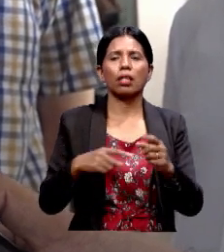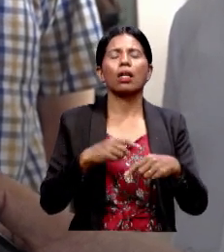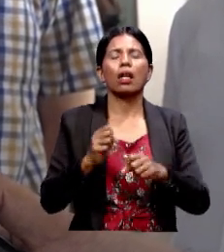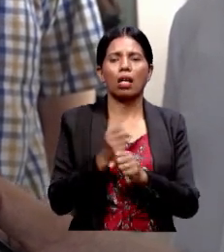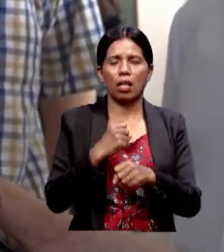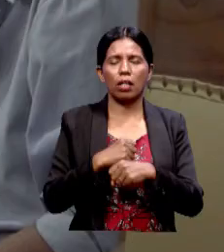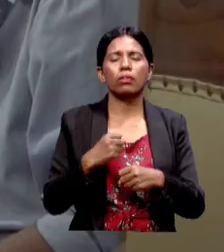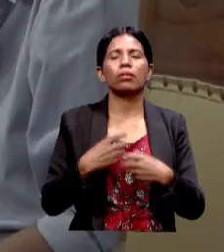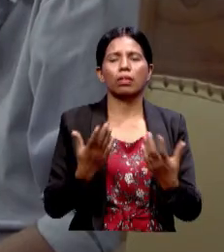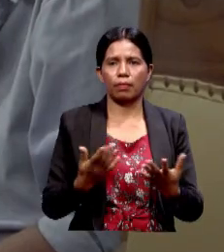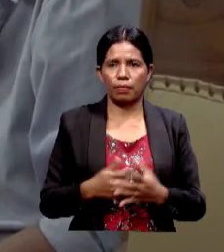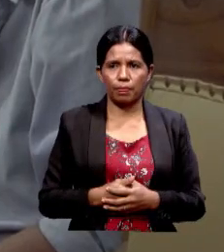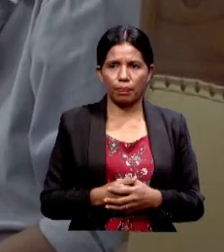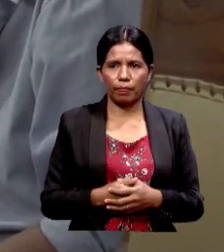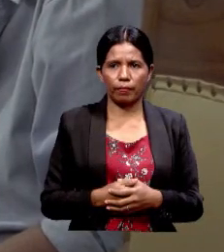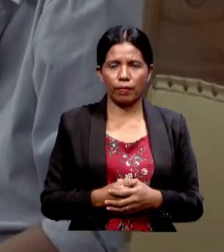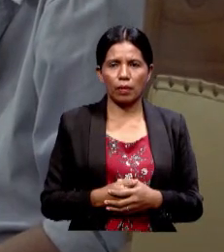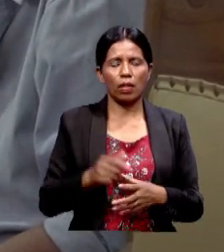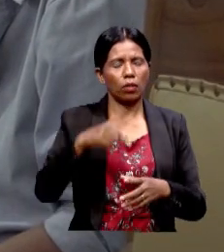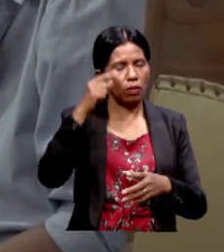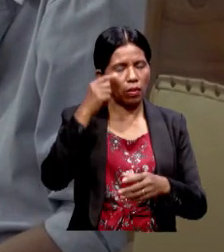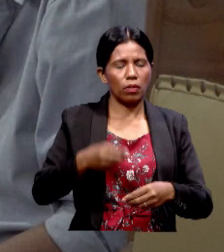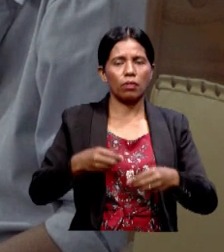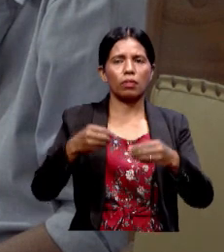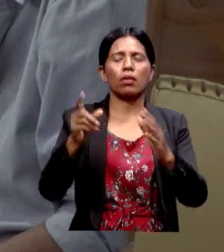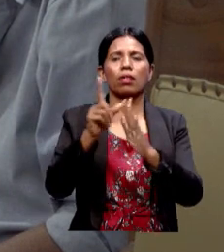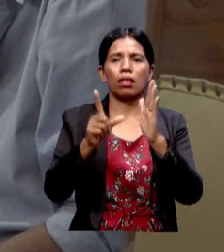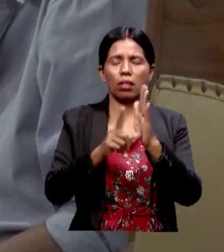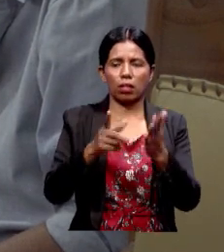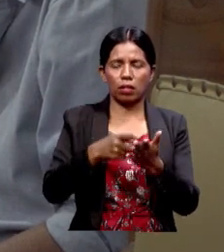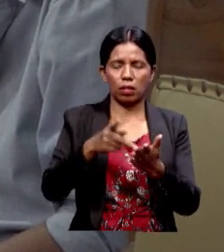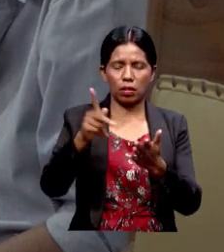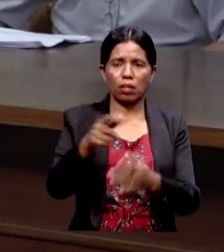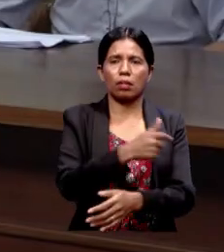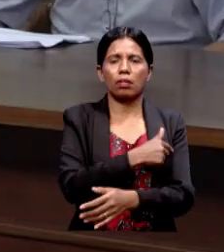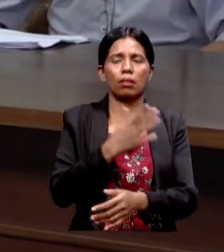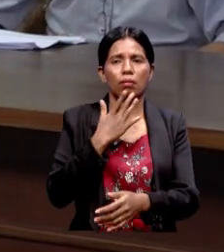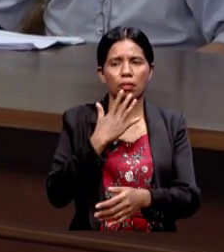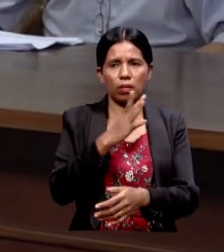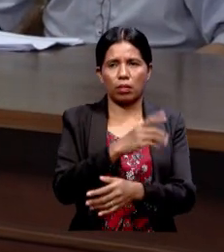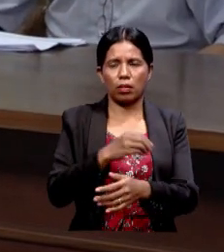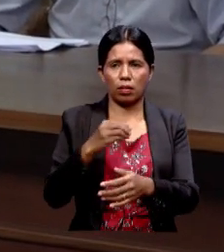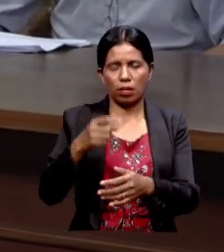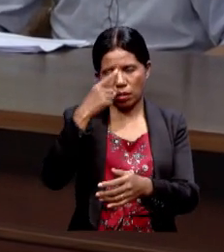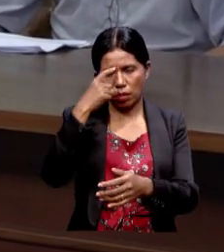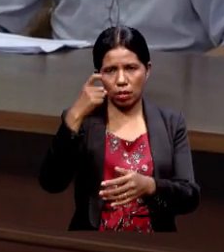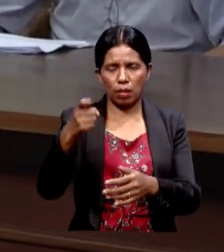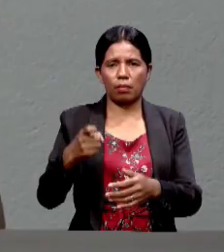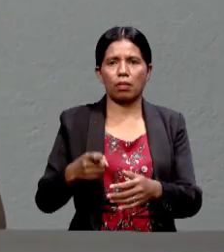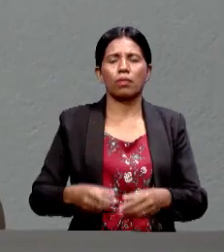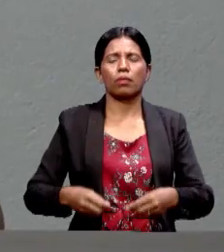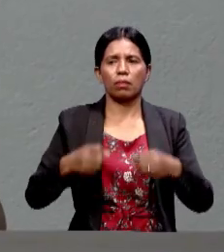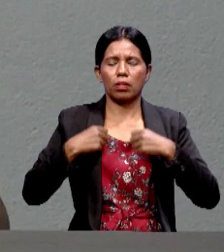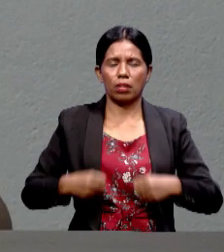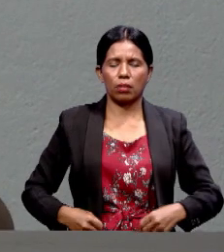para ambel hal tuir. Governo aplica lei taxa seletiva hanes em bebidas açucaradas alcoólica, tamba prejudica ba saúde